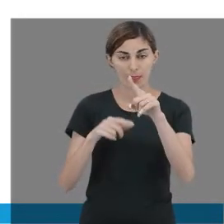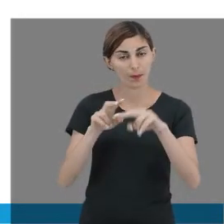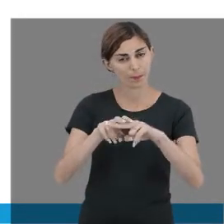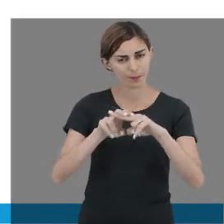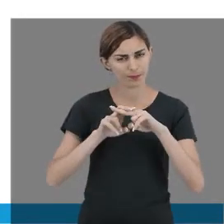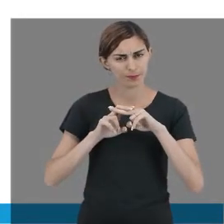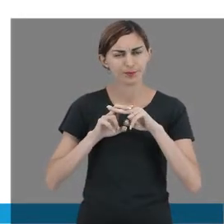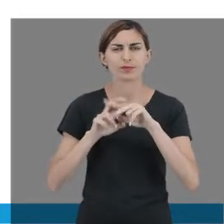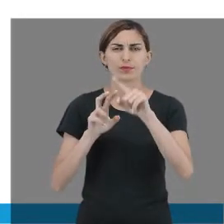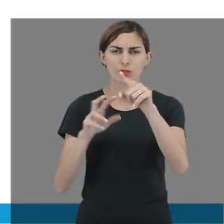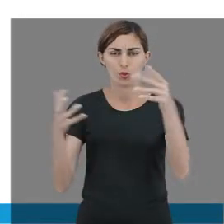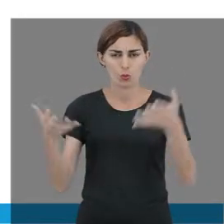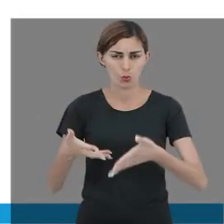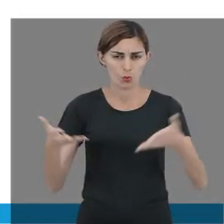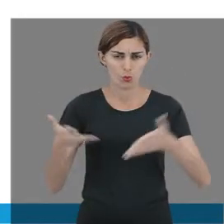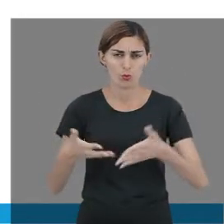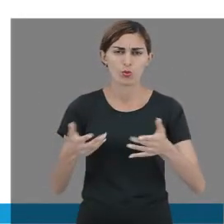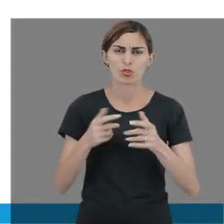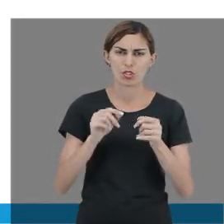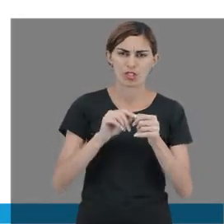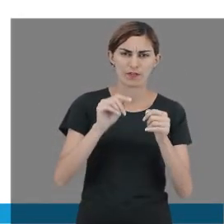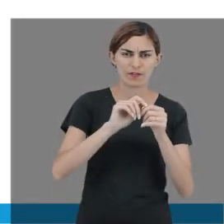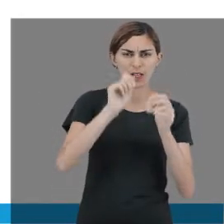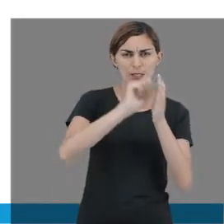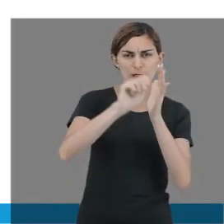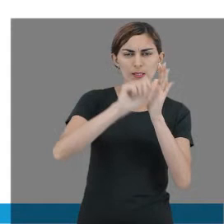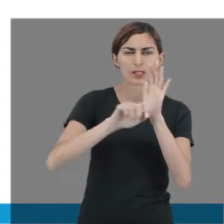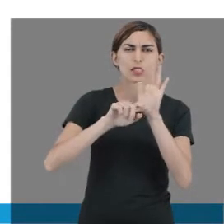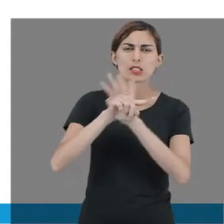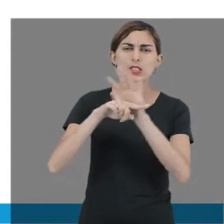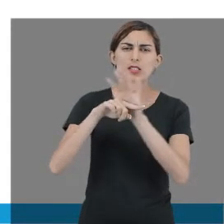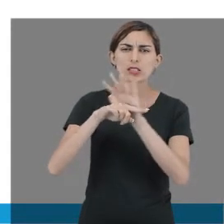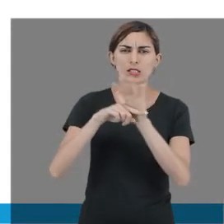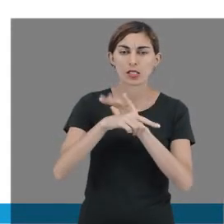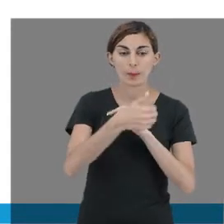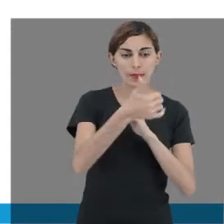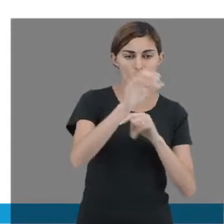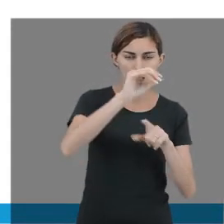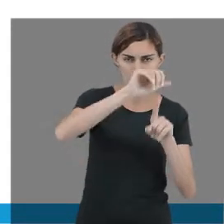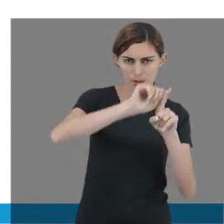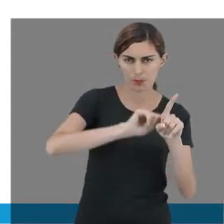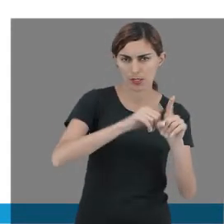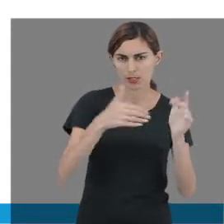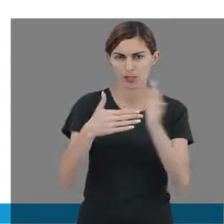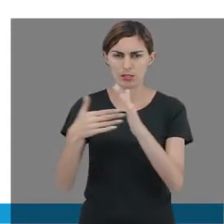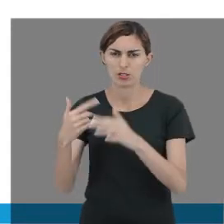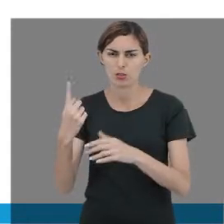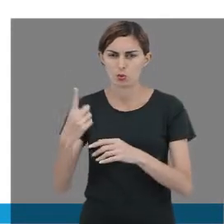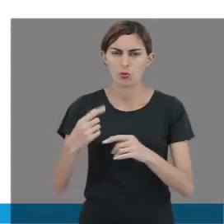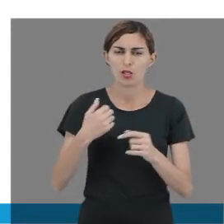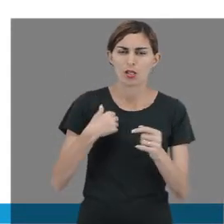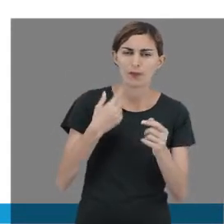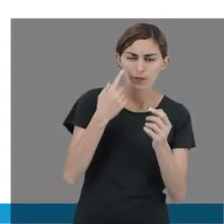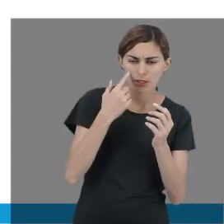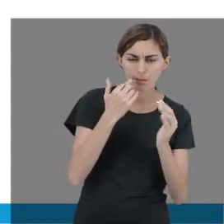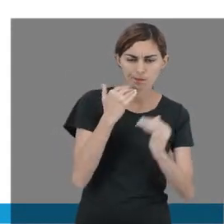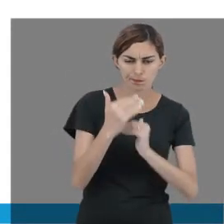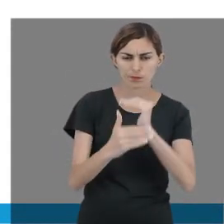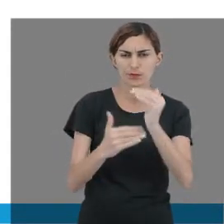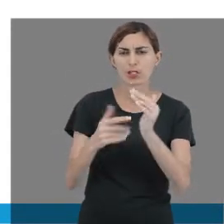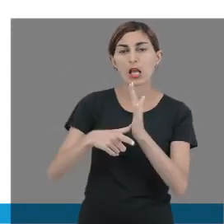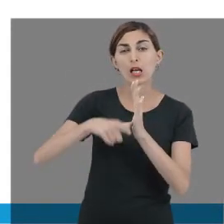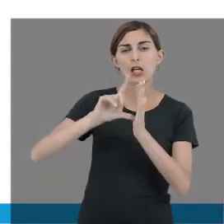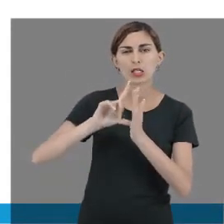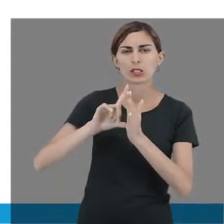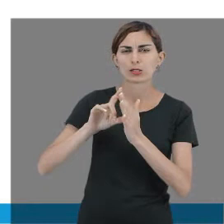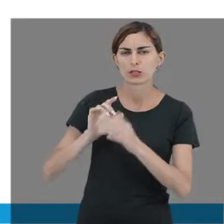disso, hoje a gente faz um controle de exame de imagem em torno de 10 meses a 1 ano de idade, exatamente para tentar prevenir e fazer um tratamento precoce em relação